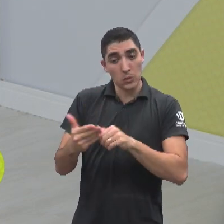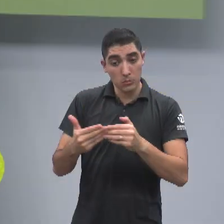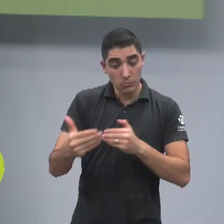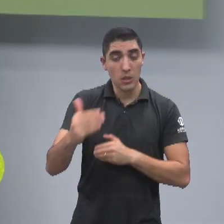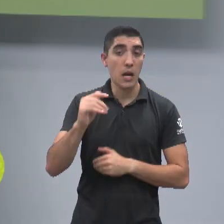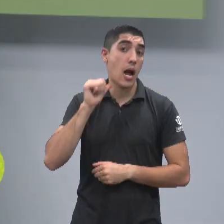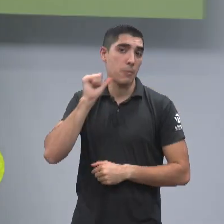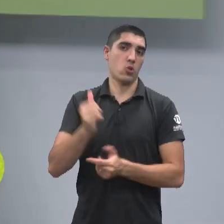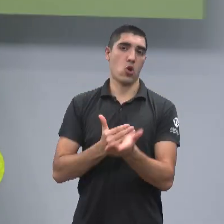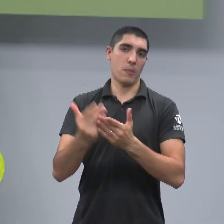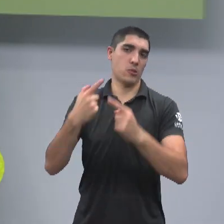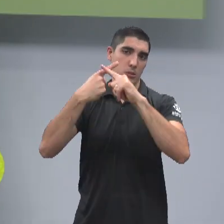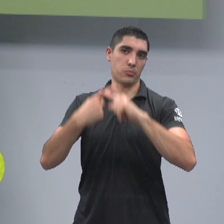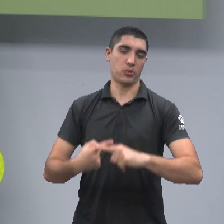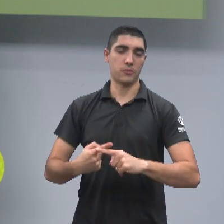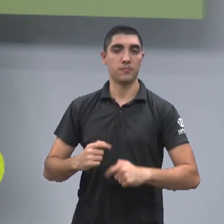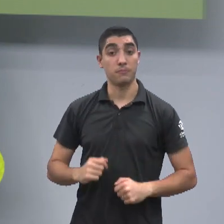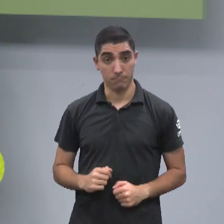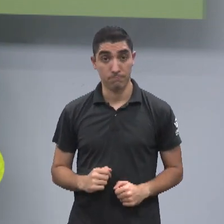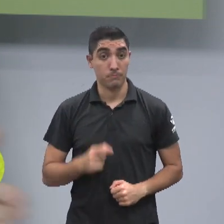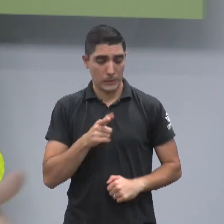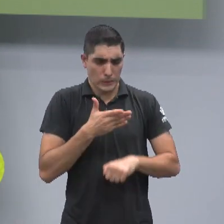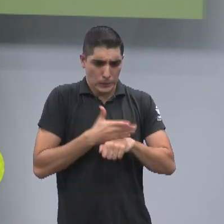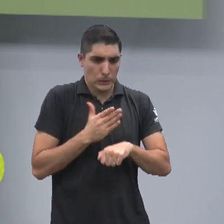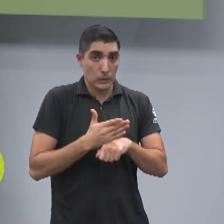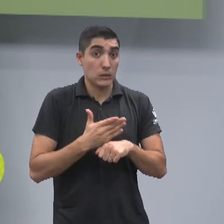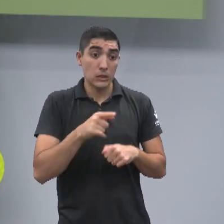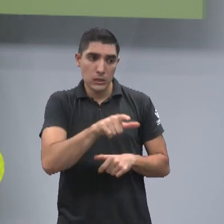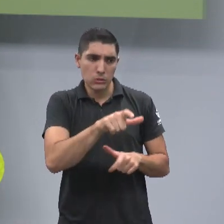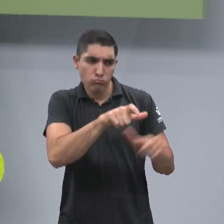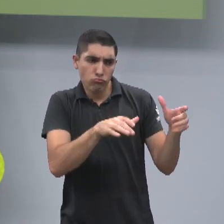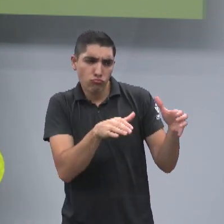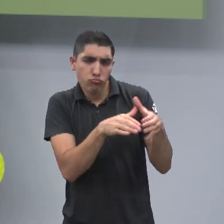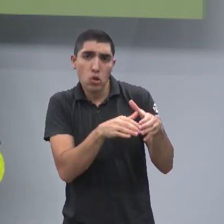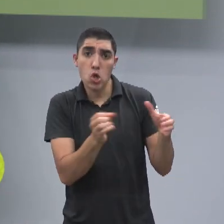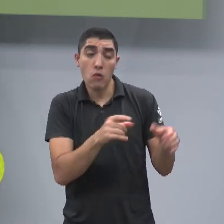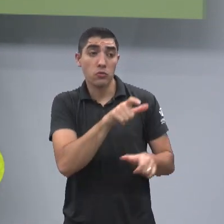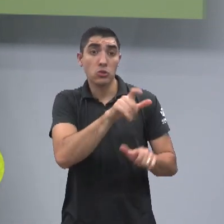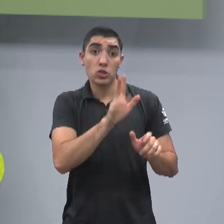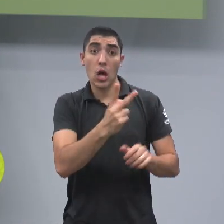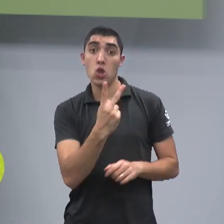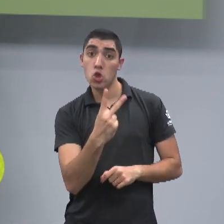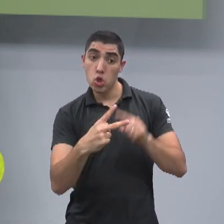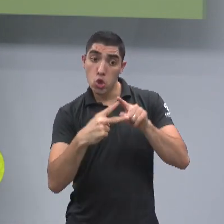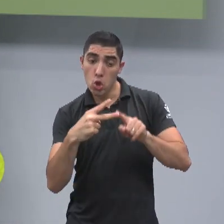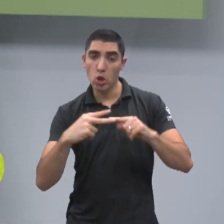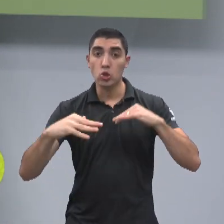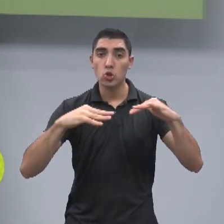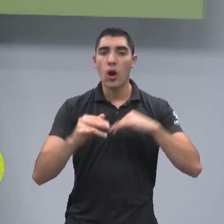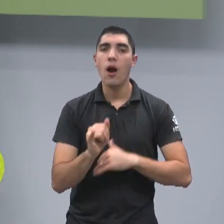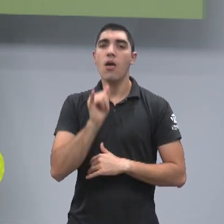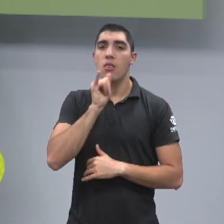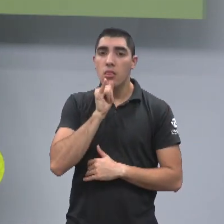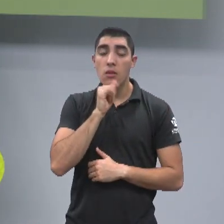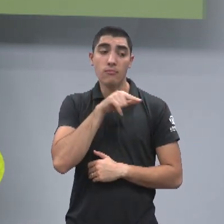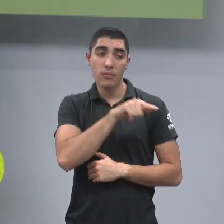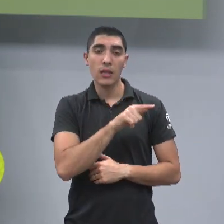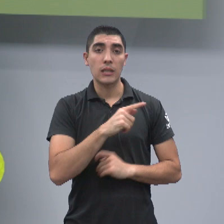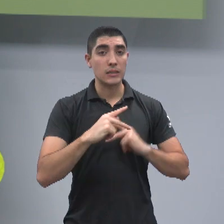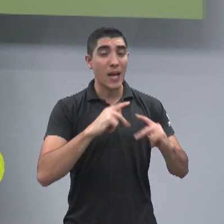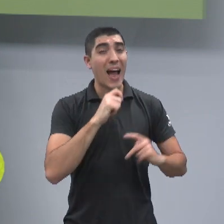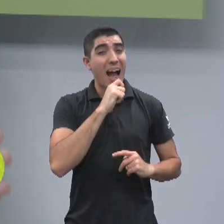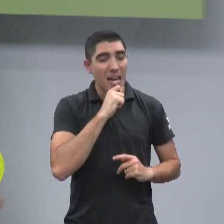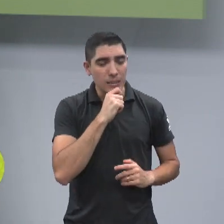Brunão. Pois é, está se preparando, é um time novo, fez 2 amistosos, está ainda tentando, né, se achar e se encontrar. Quem